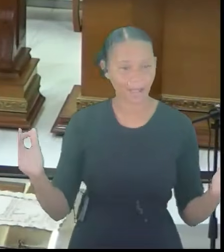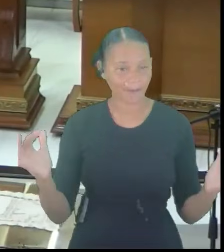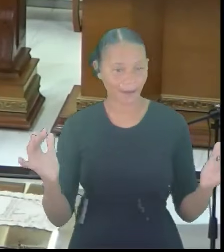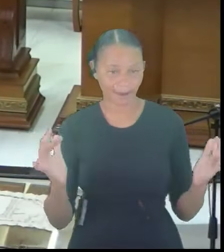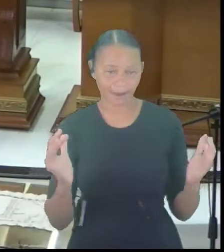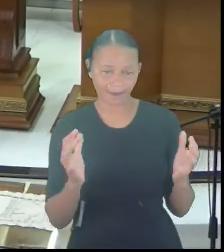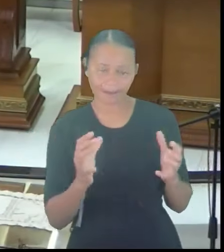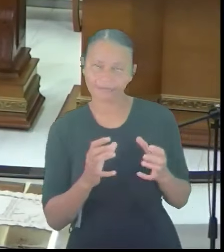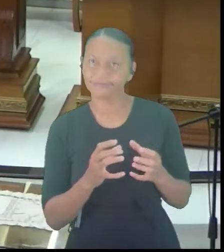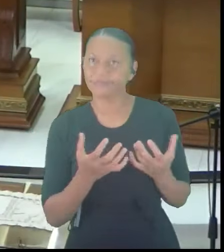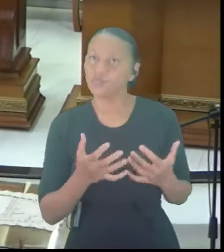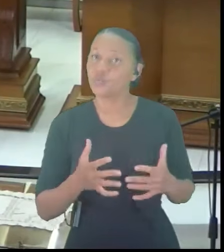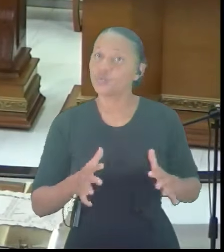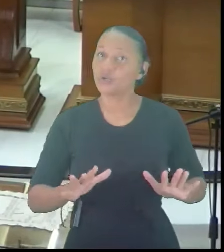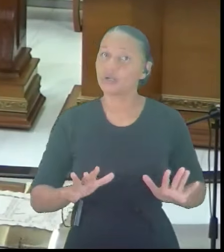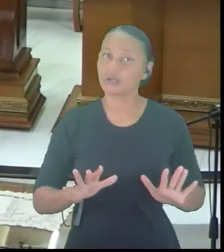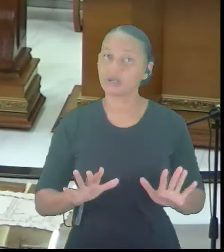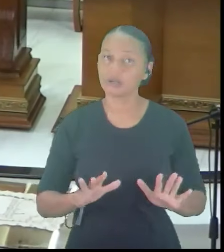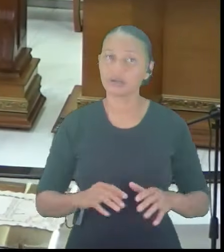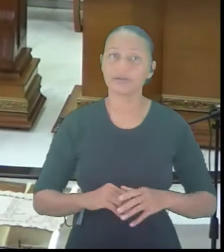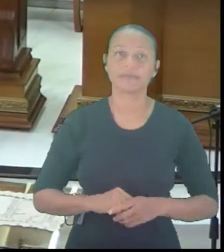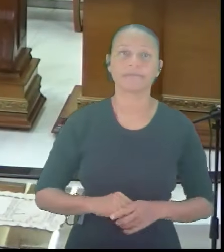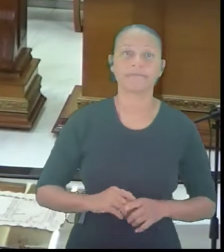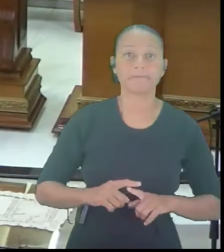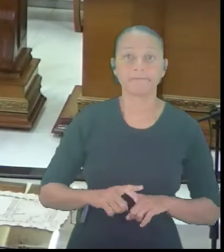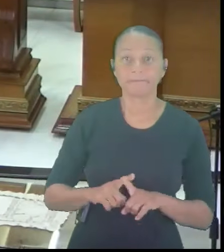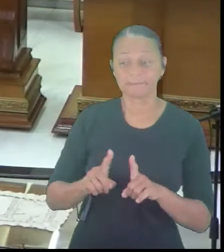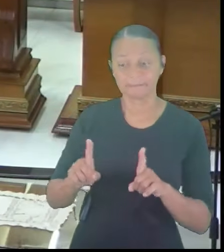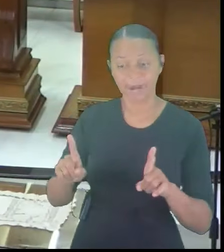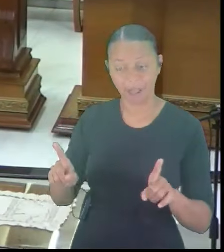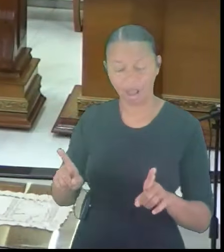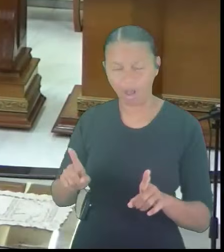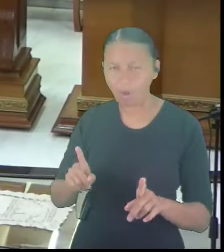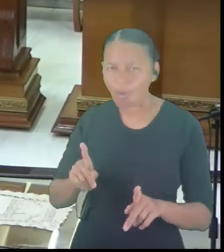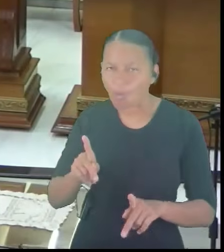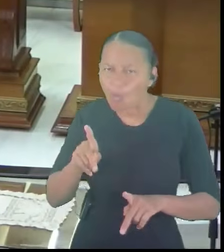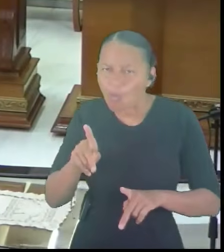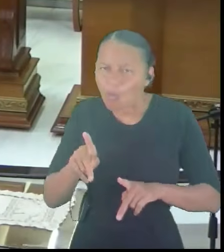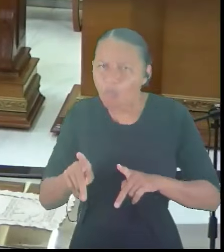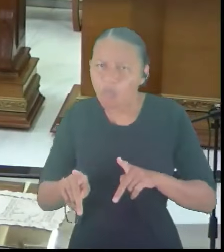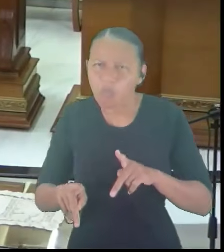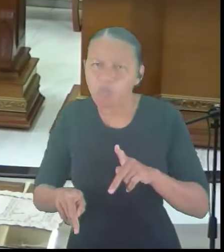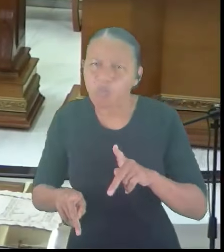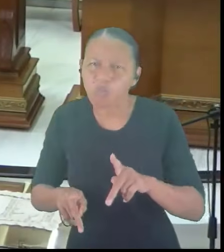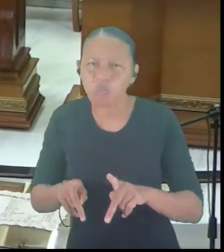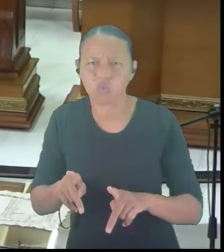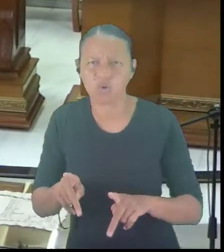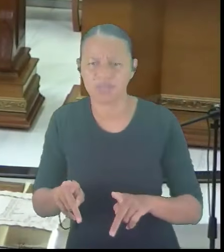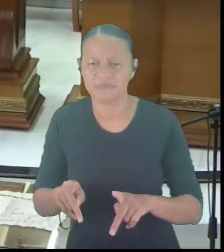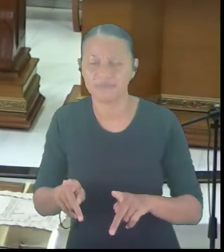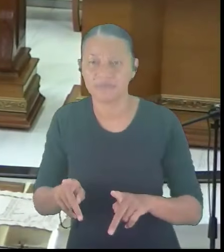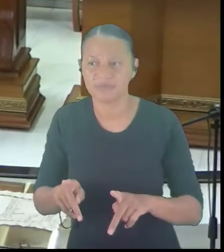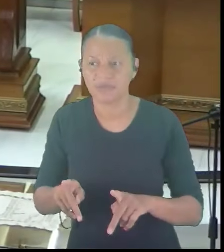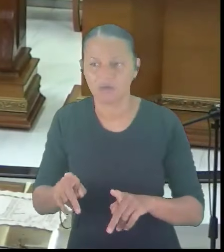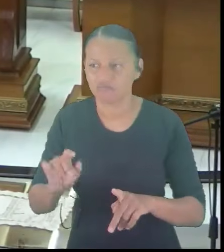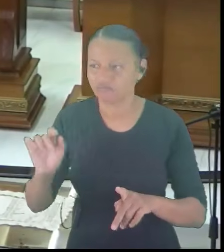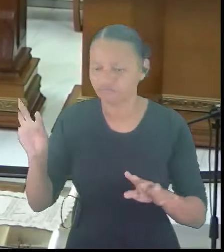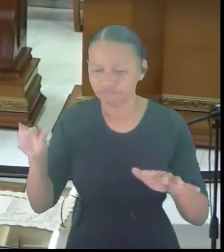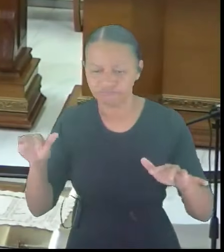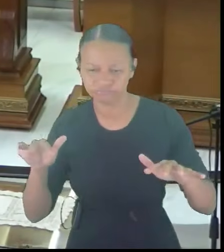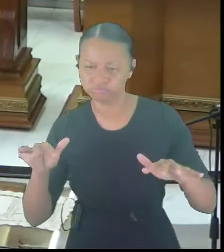ele, mas o povo tinha-os em grande estima.